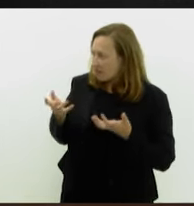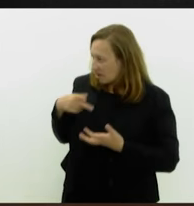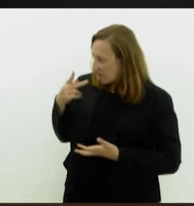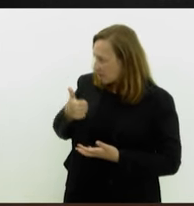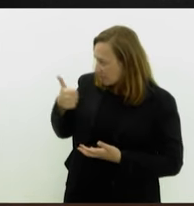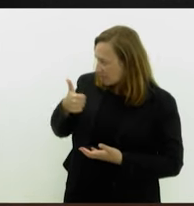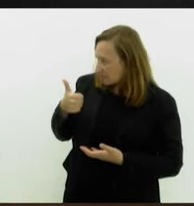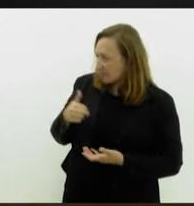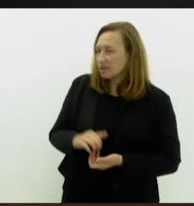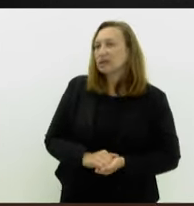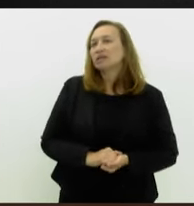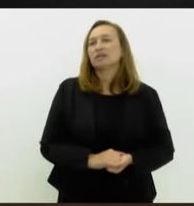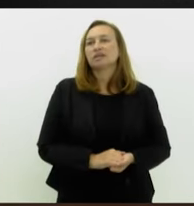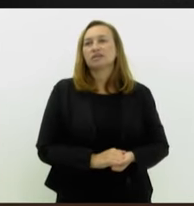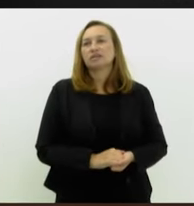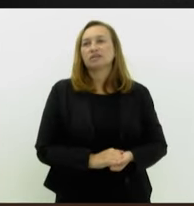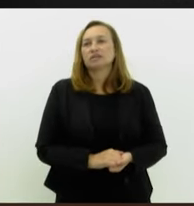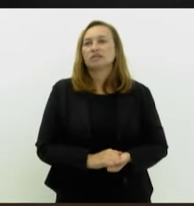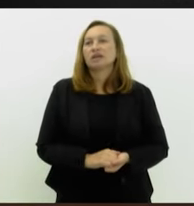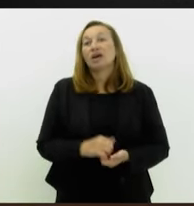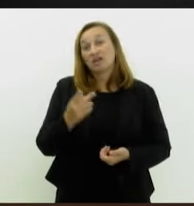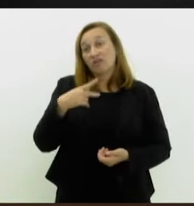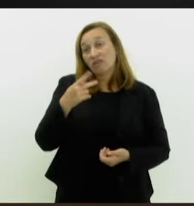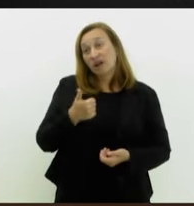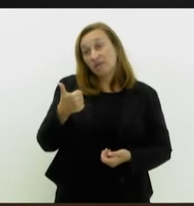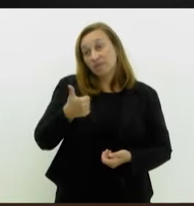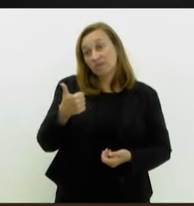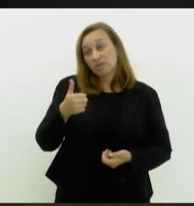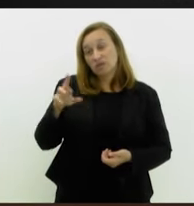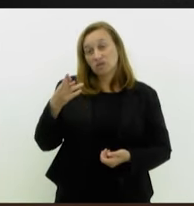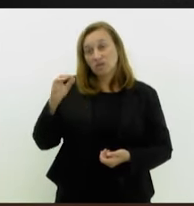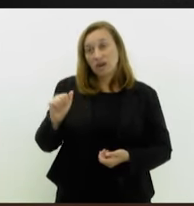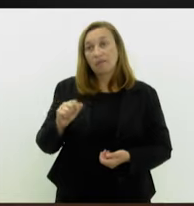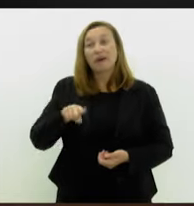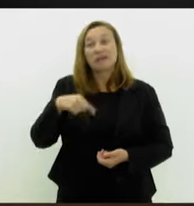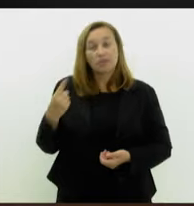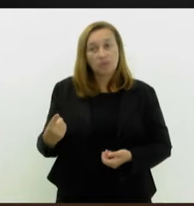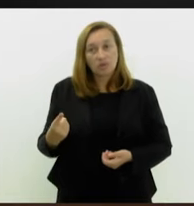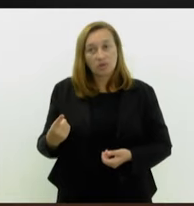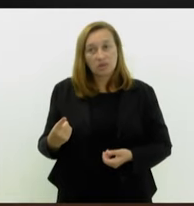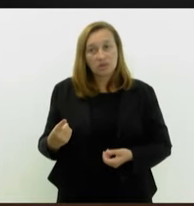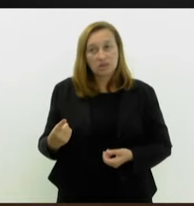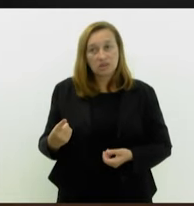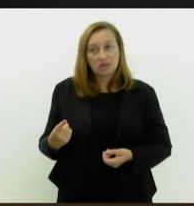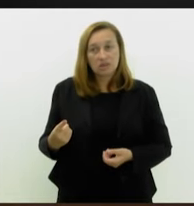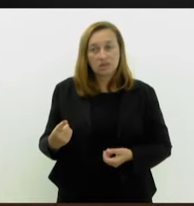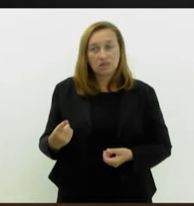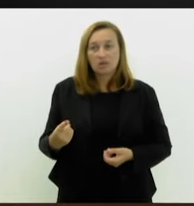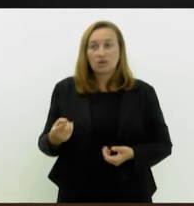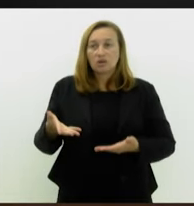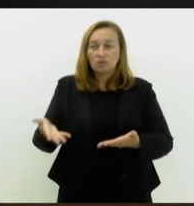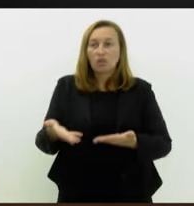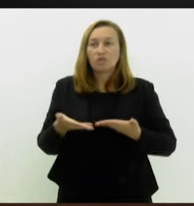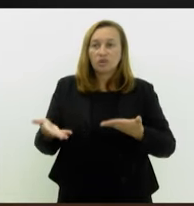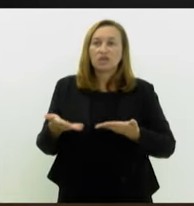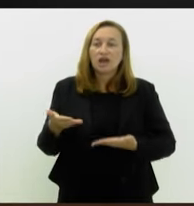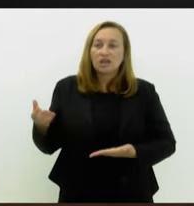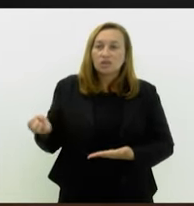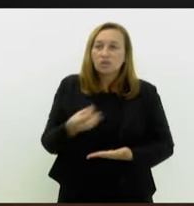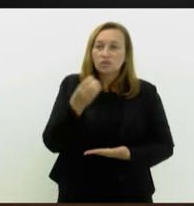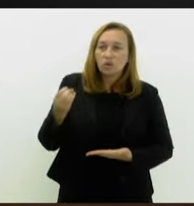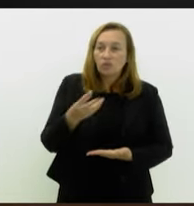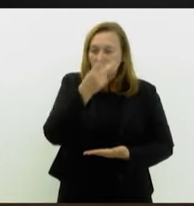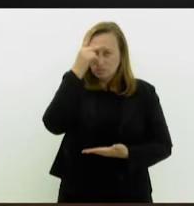falo a senhora vai falar para depois desfazer e a gente fazia a mesa com as painelistas